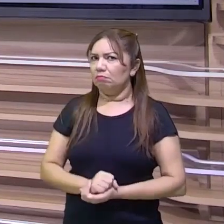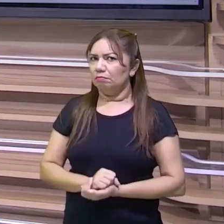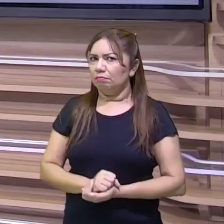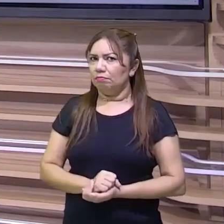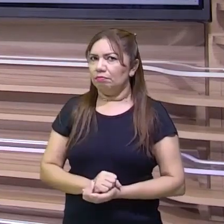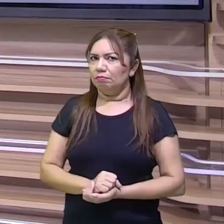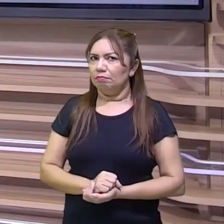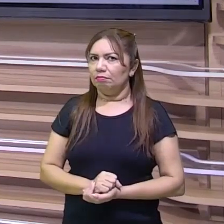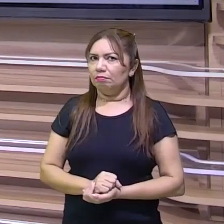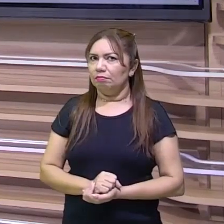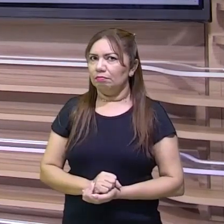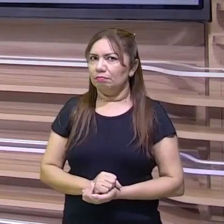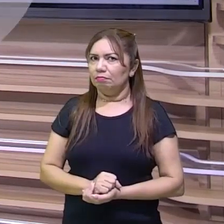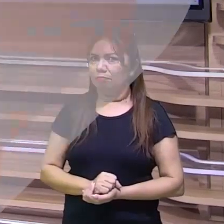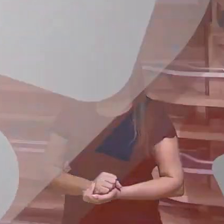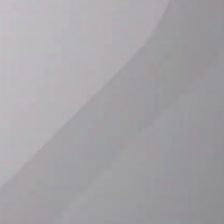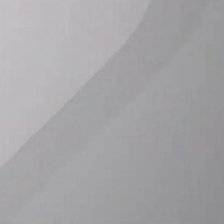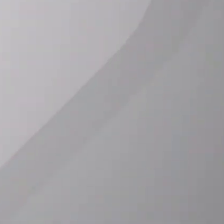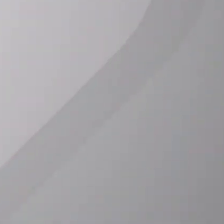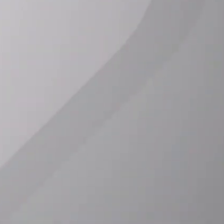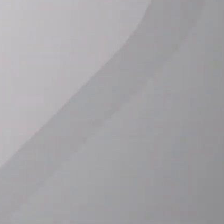lá.